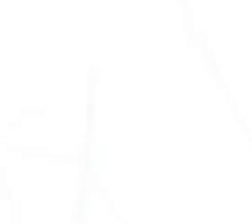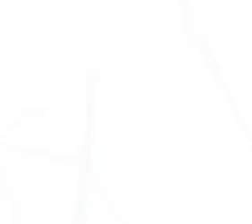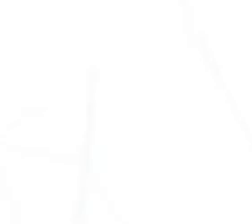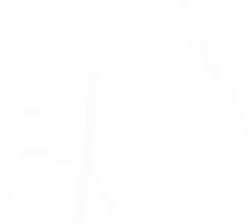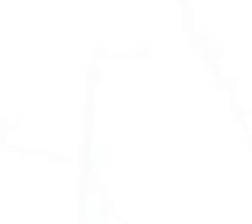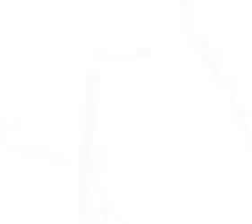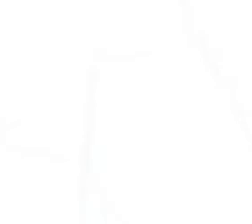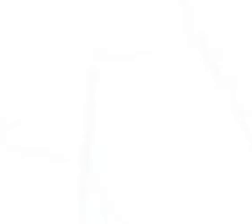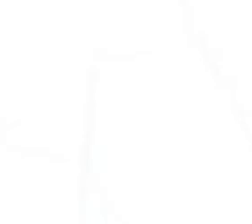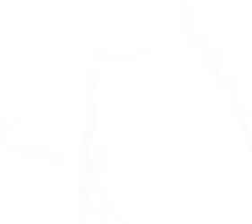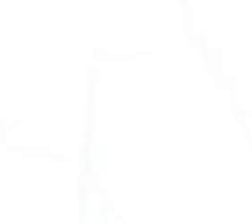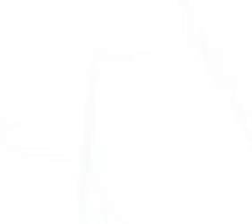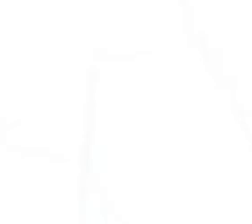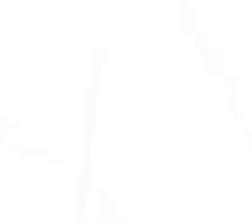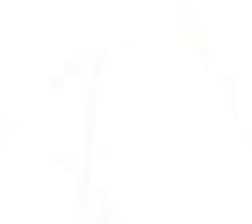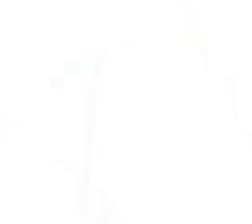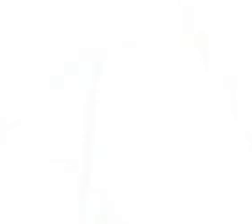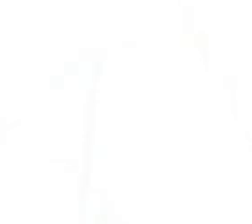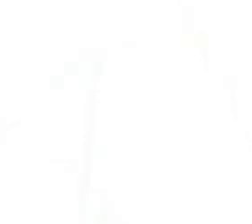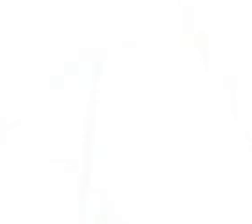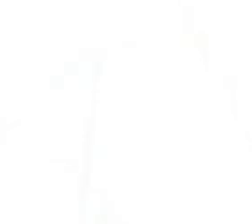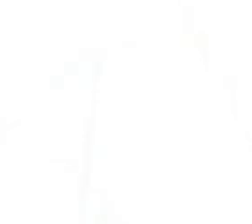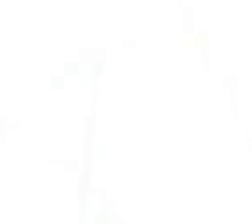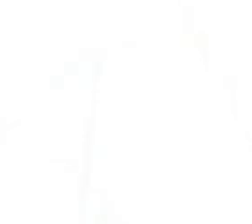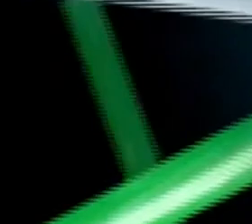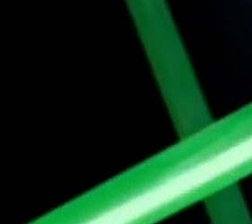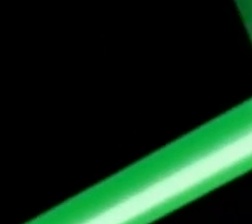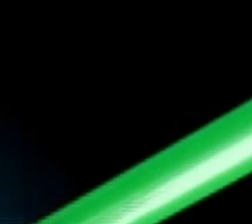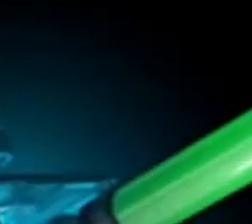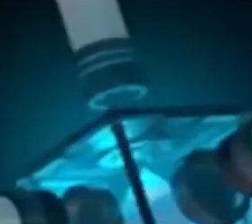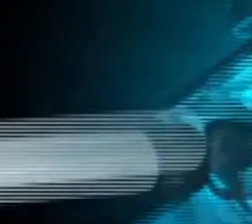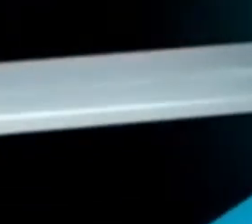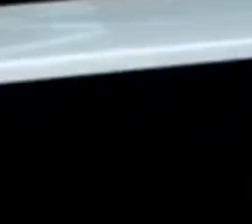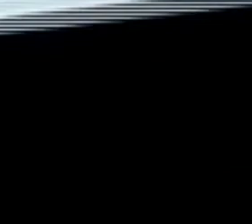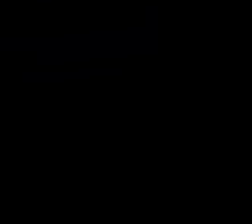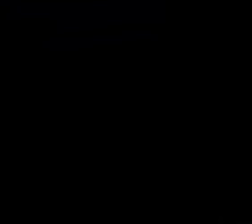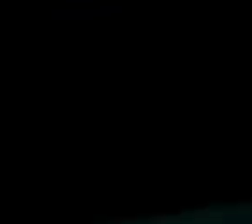Educação à distância, mudando realidades.